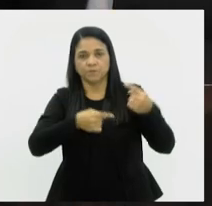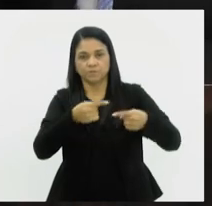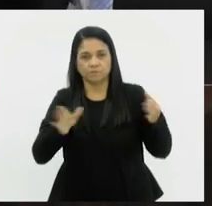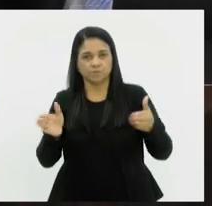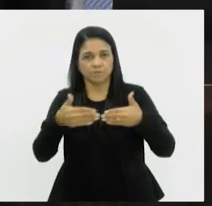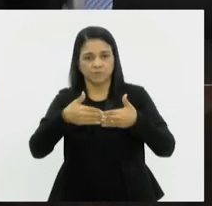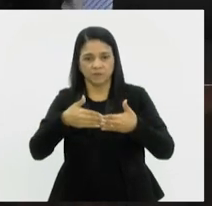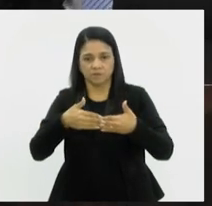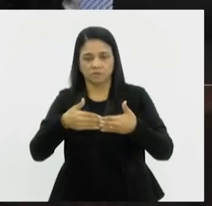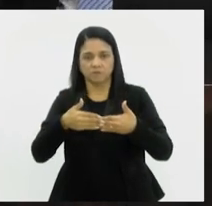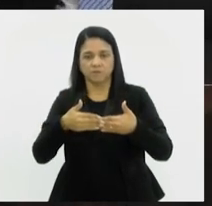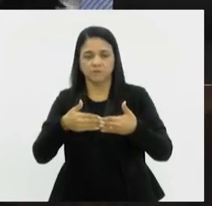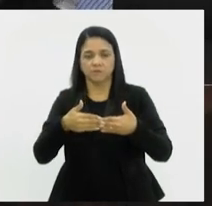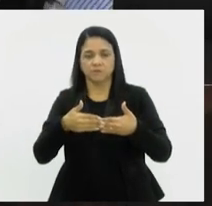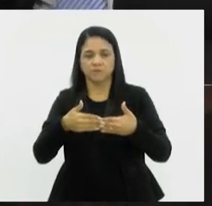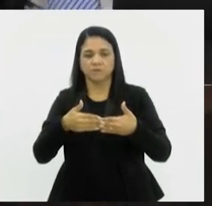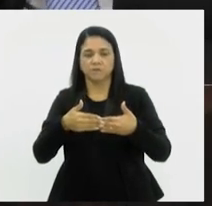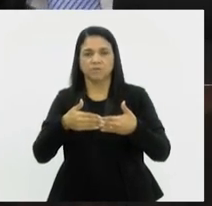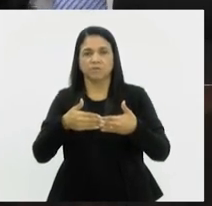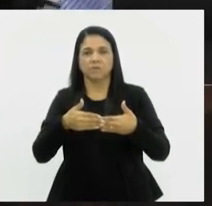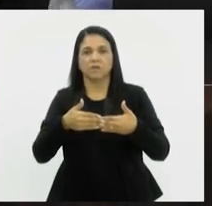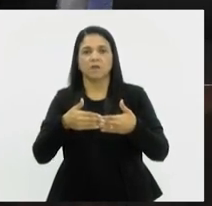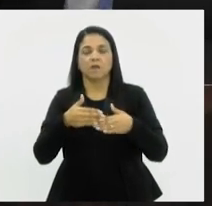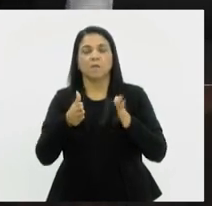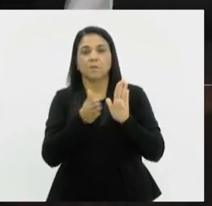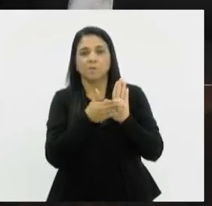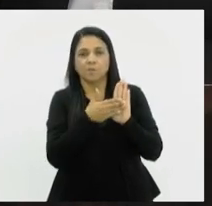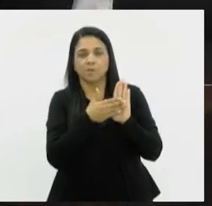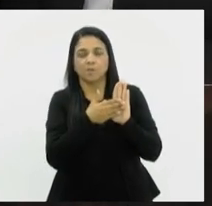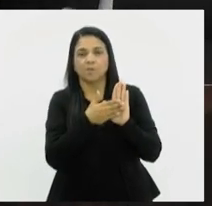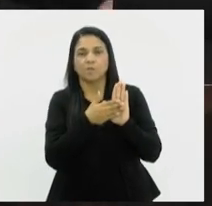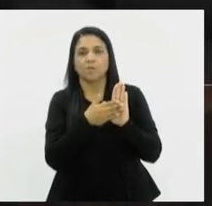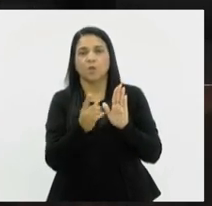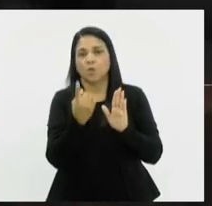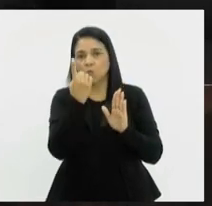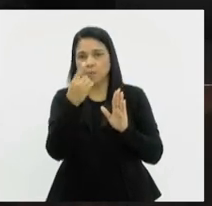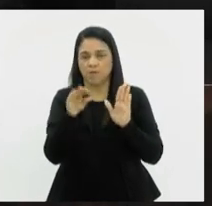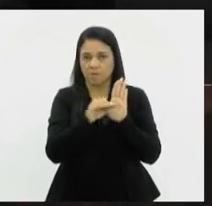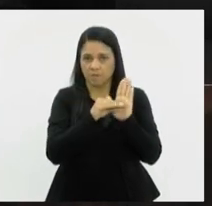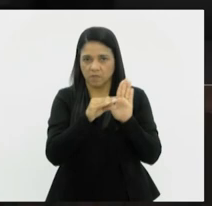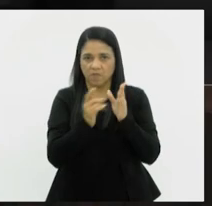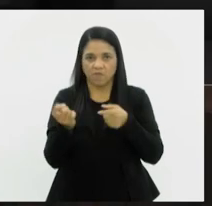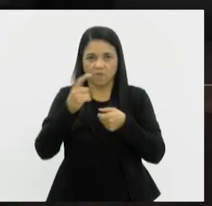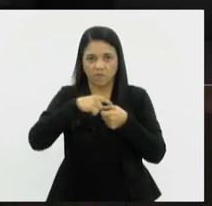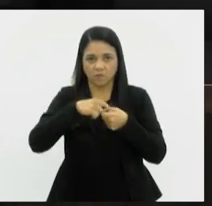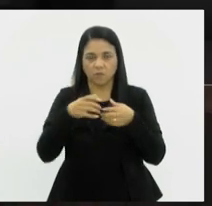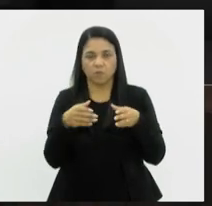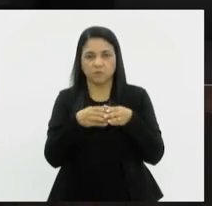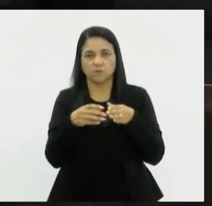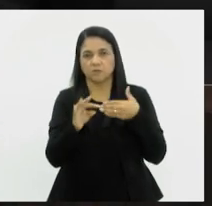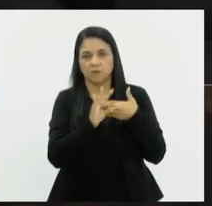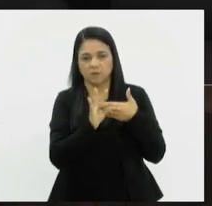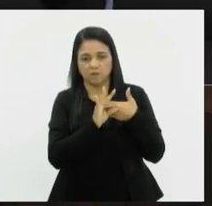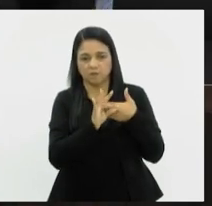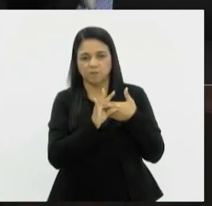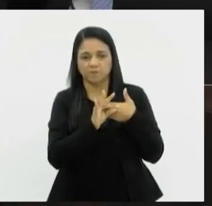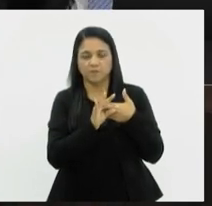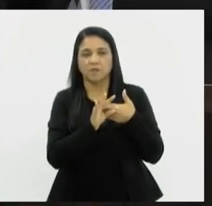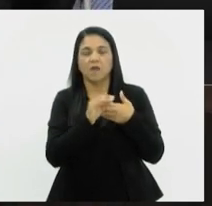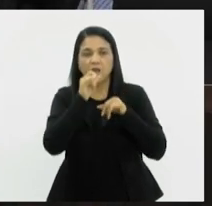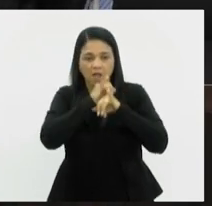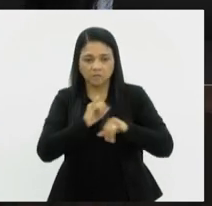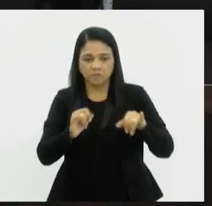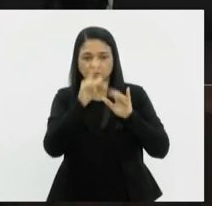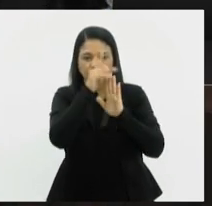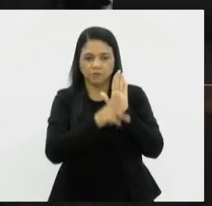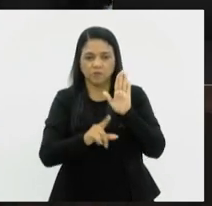quem queira discutir, encerrada a discussão. A presente proposta recebeu uma emenda e retorna às comissões técnicas.